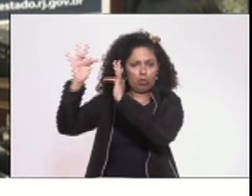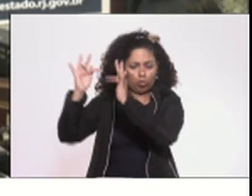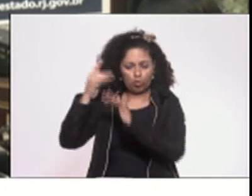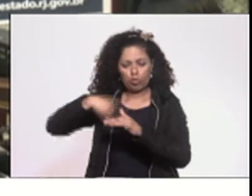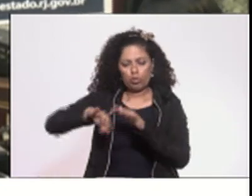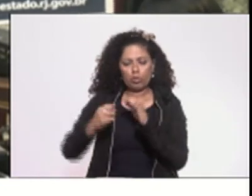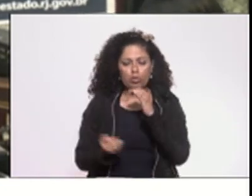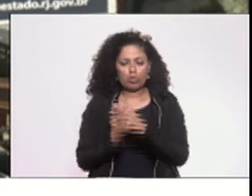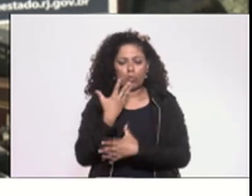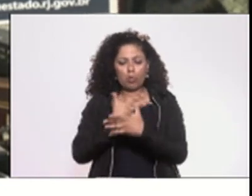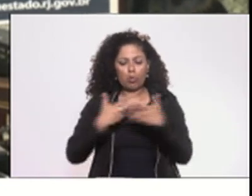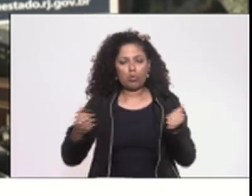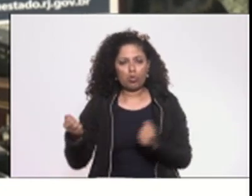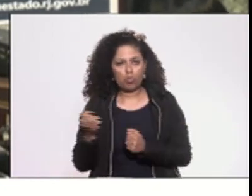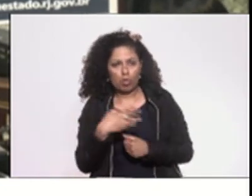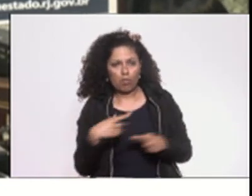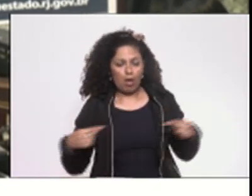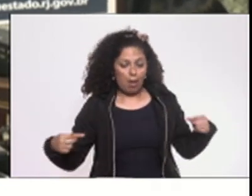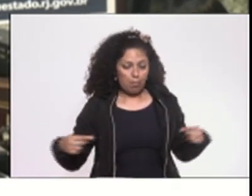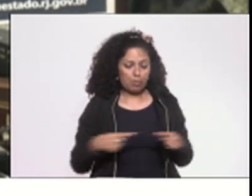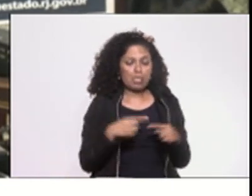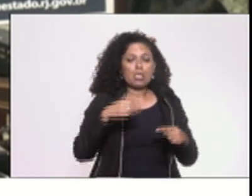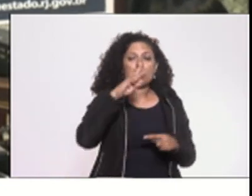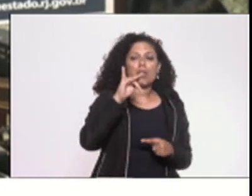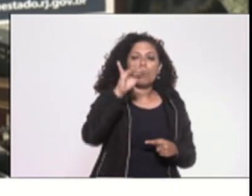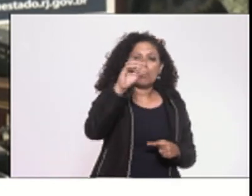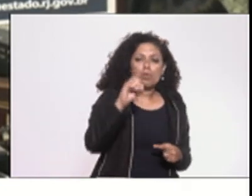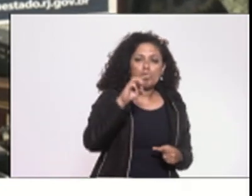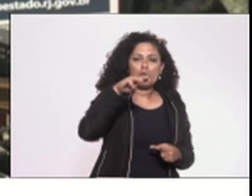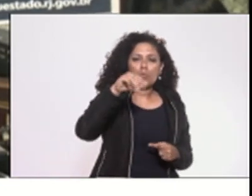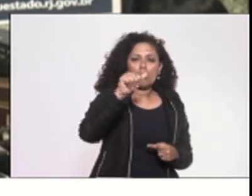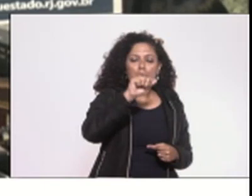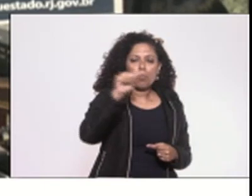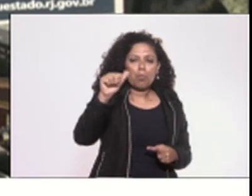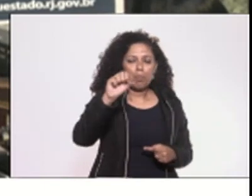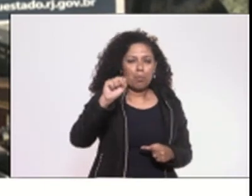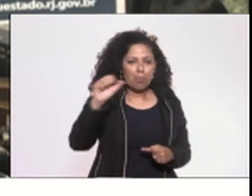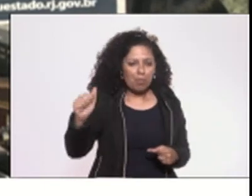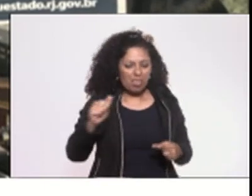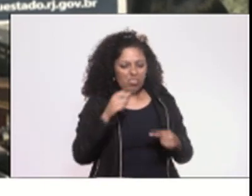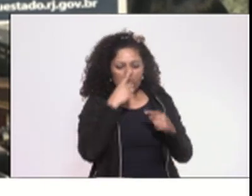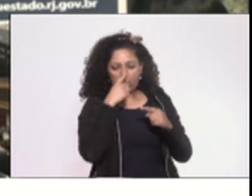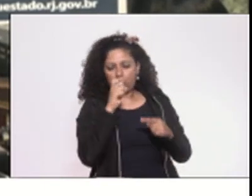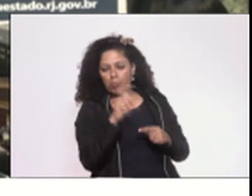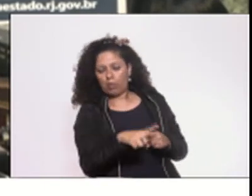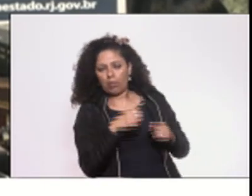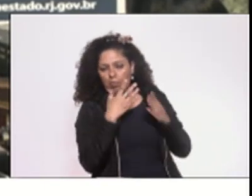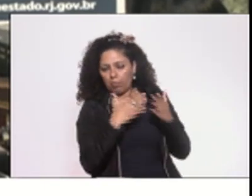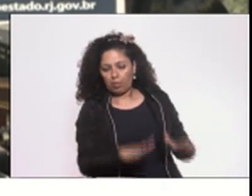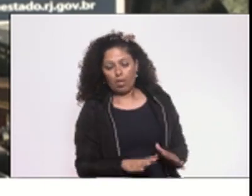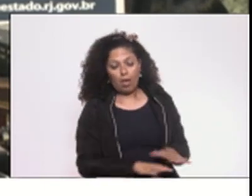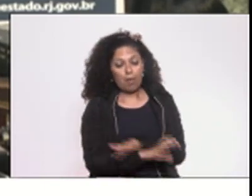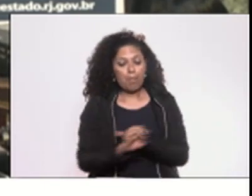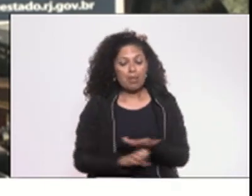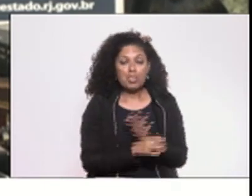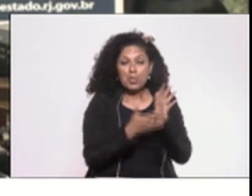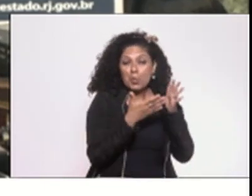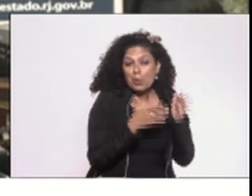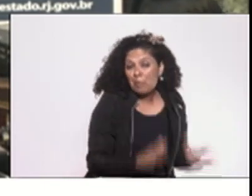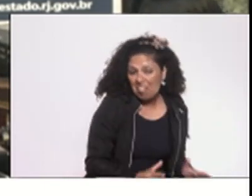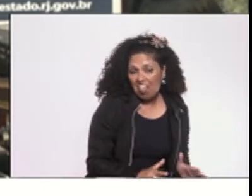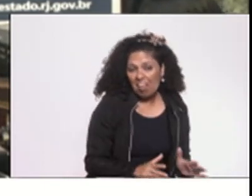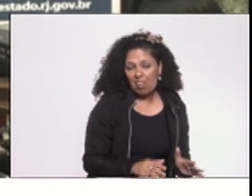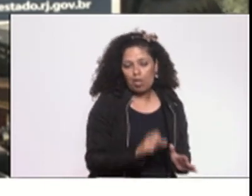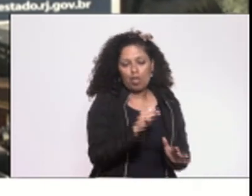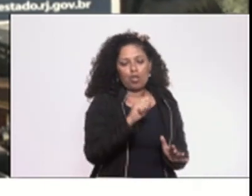novos materiais a partir de biomassa descartada. Aquilo que a indústria do suco não quer, a indústria do palmito não